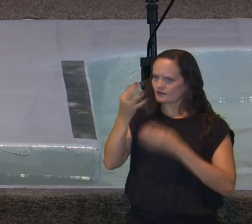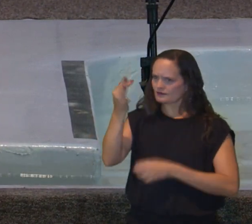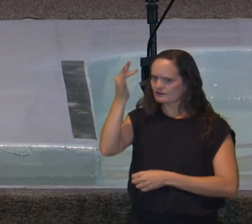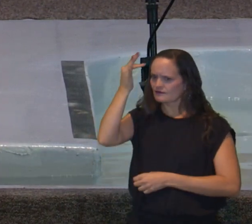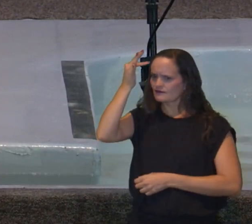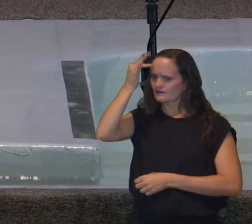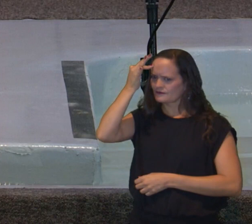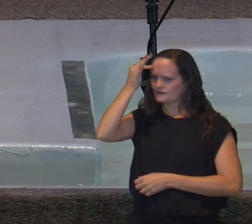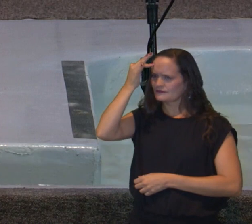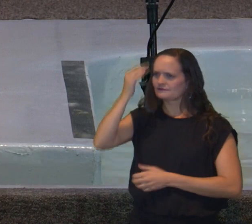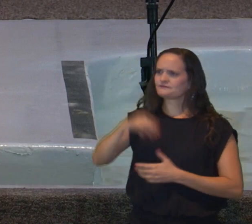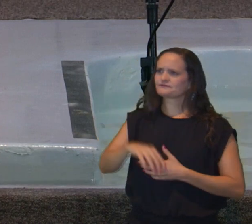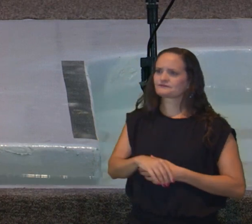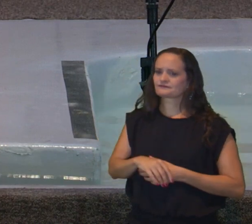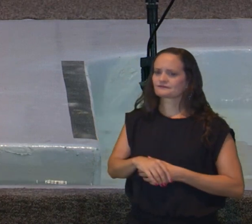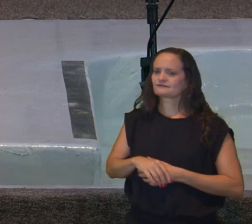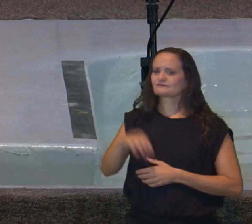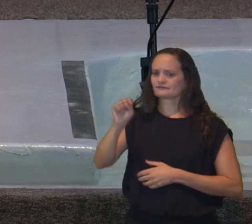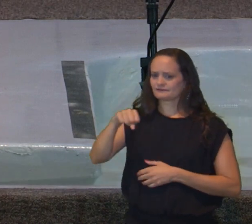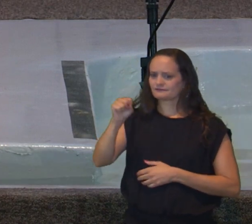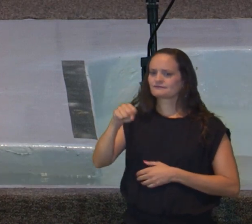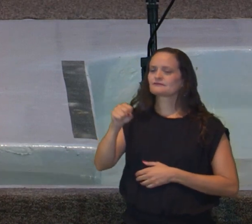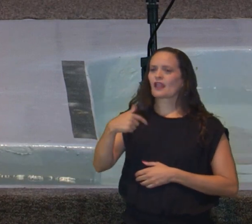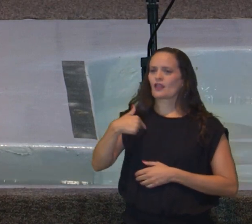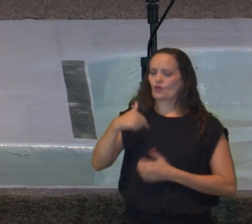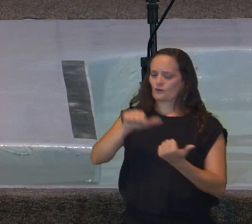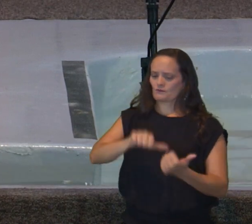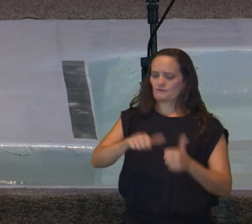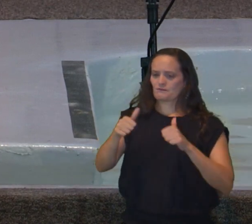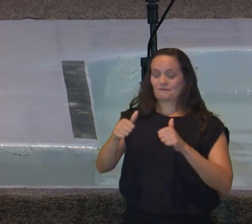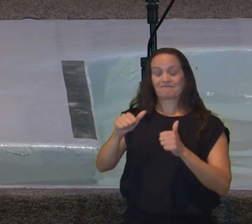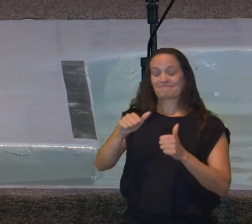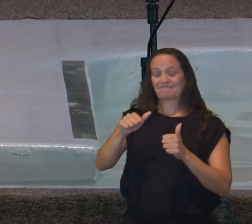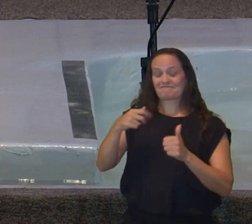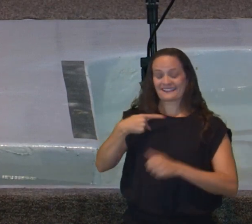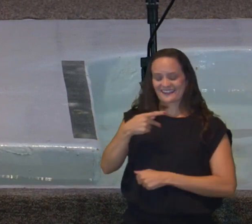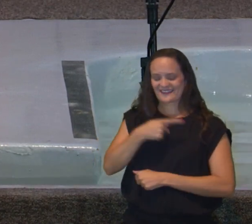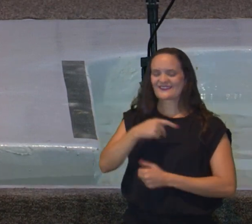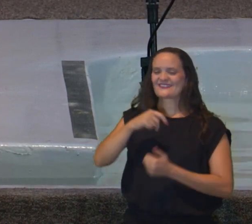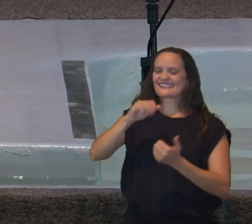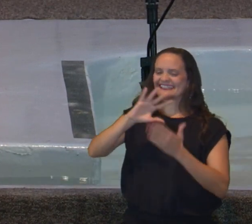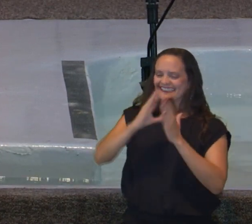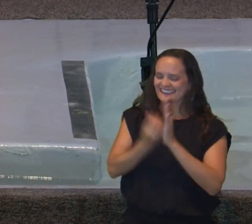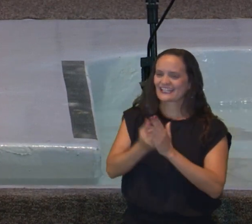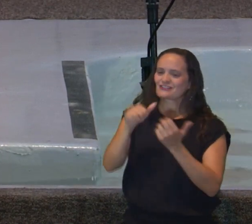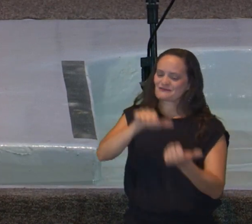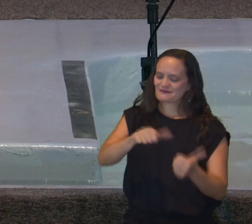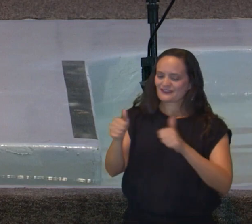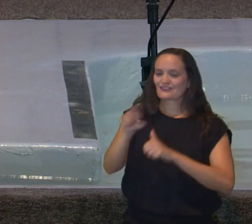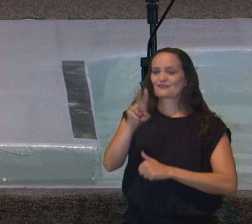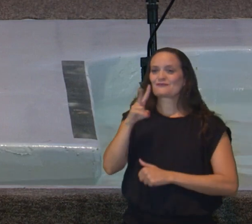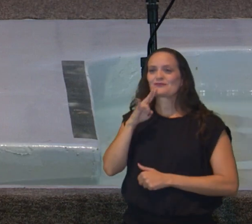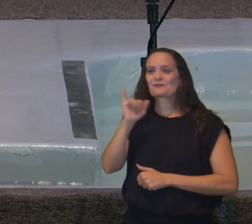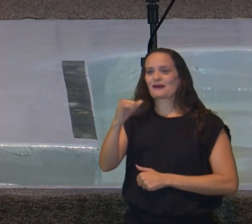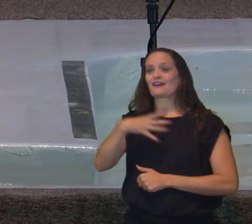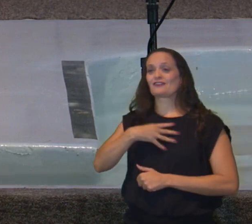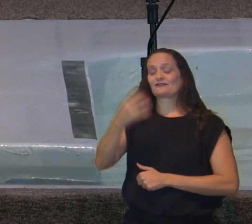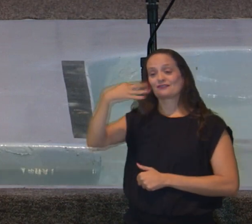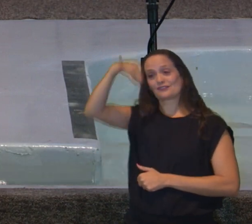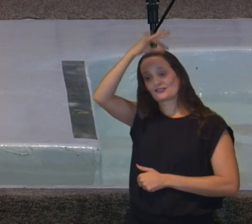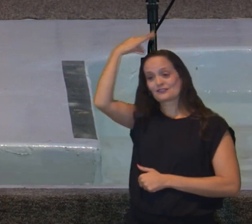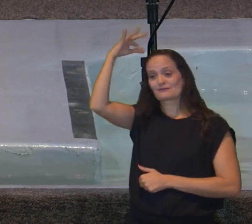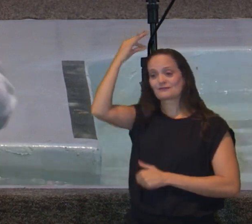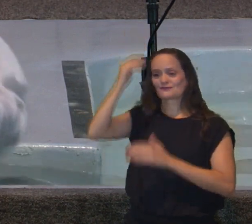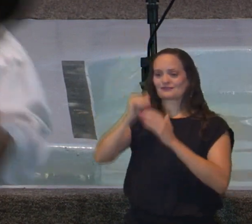sua pública profissão de fé? Confirmo. Como ministro do Evangelho, eu o batizo em nome do Pai, do Filho e do Espírito